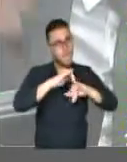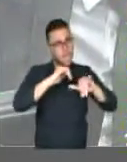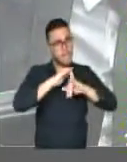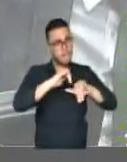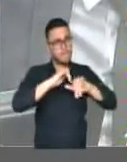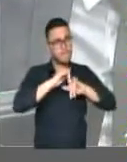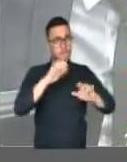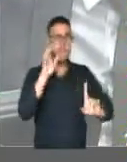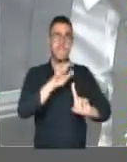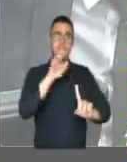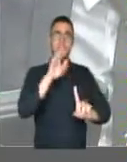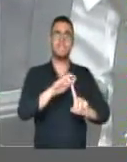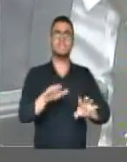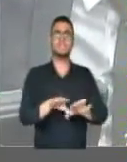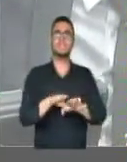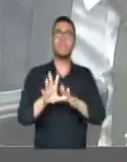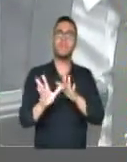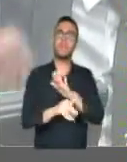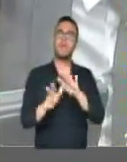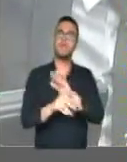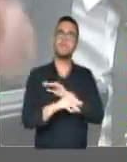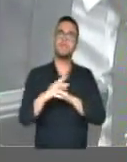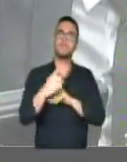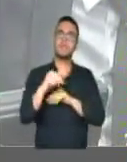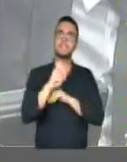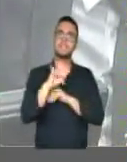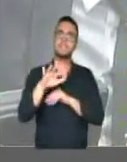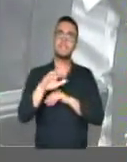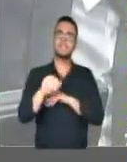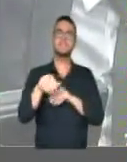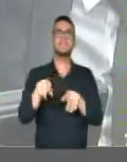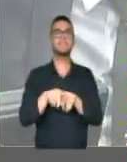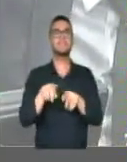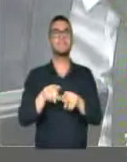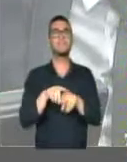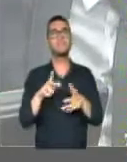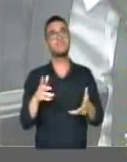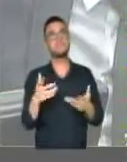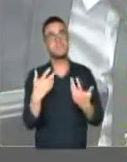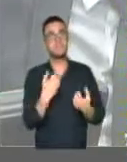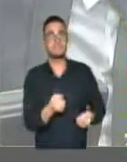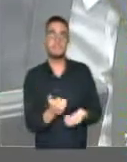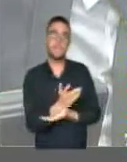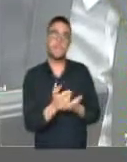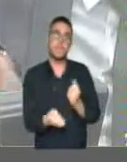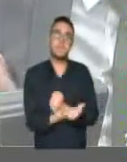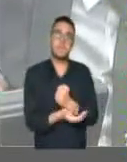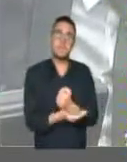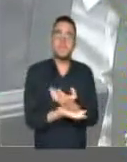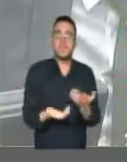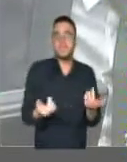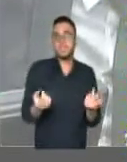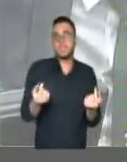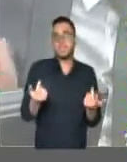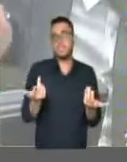influência, corrupção passiva, recebimento de benefícios, vantagens